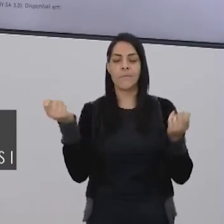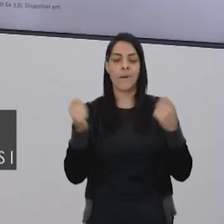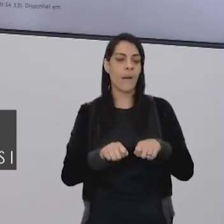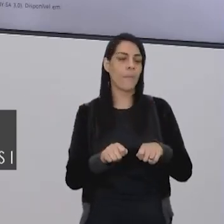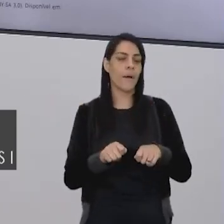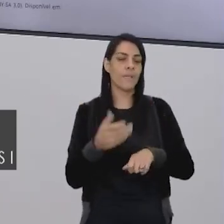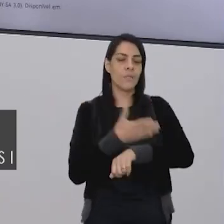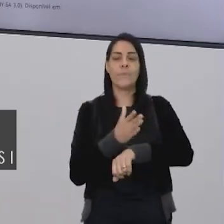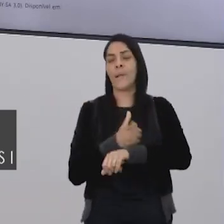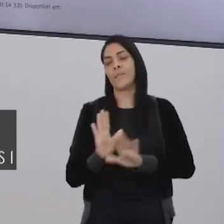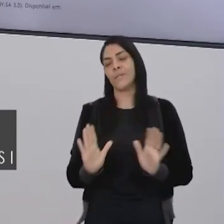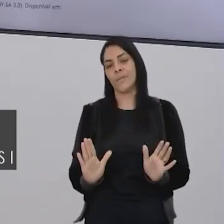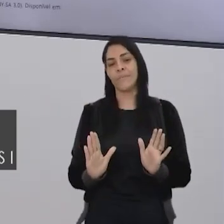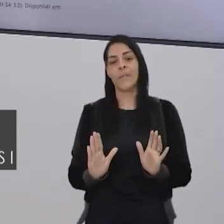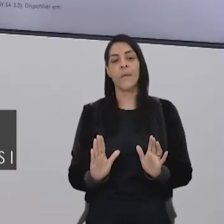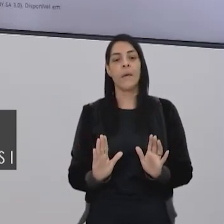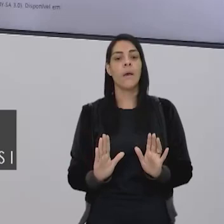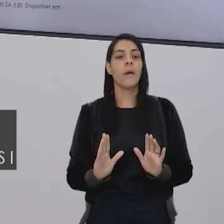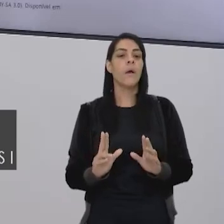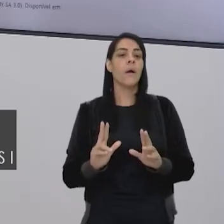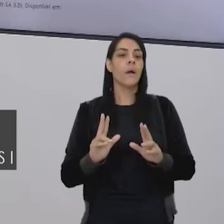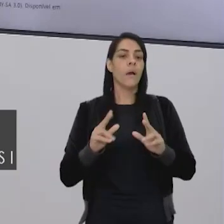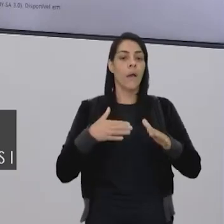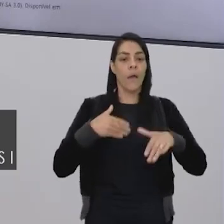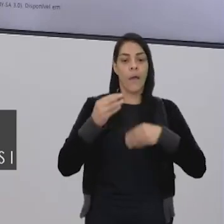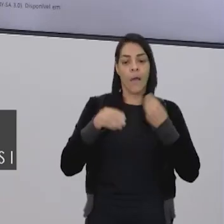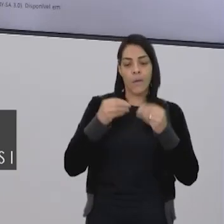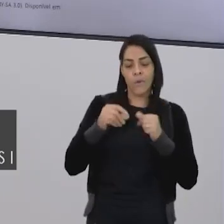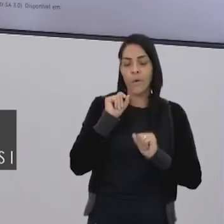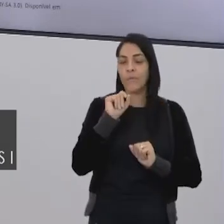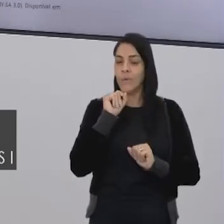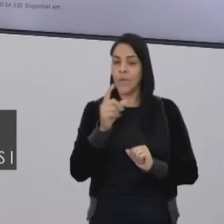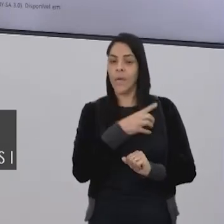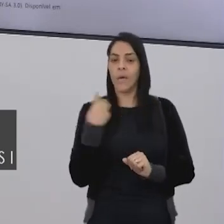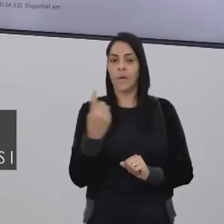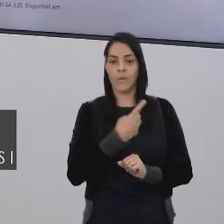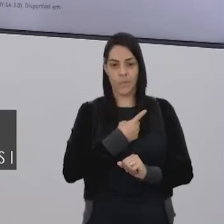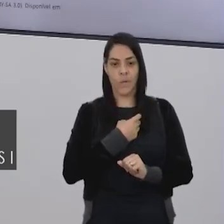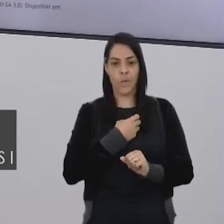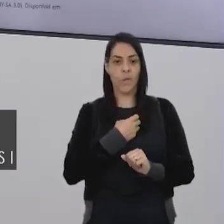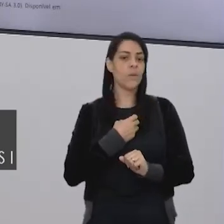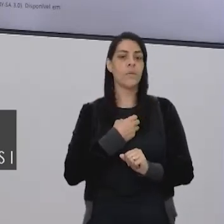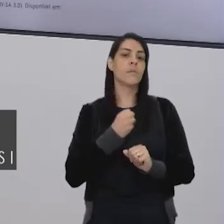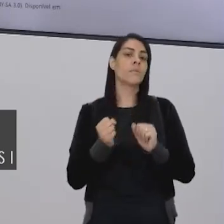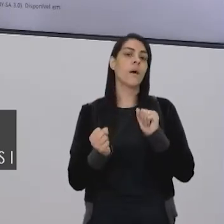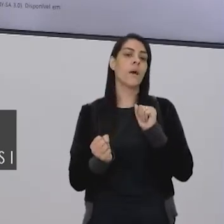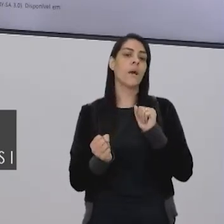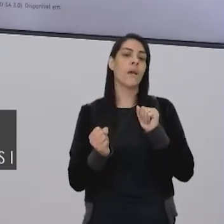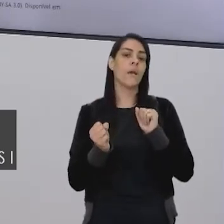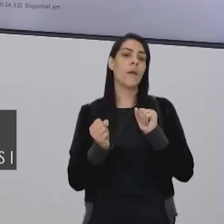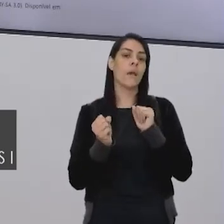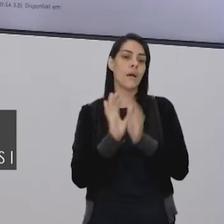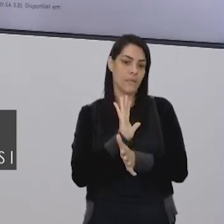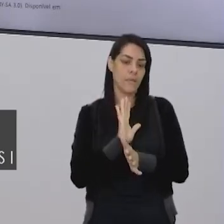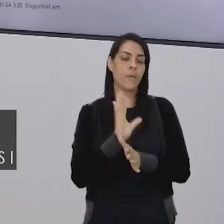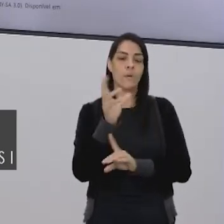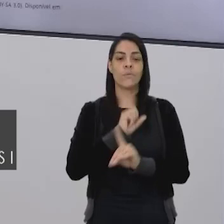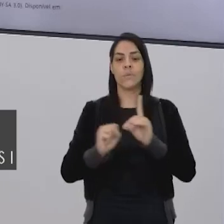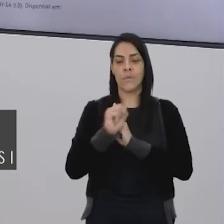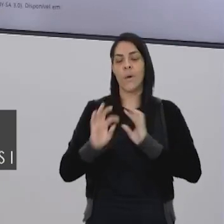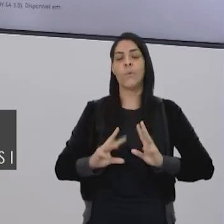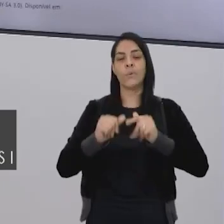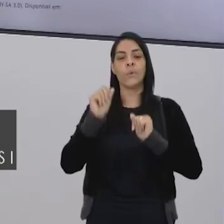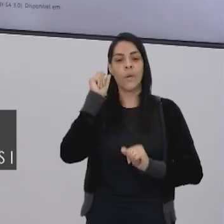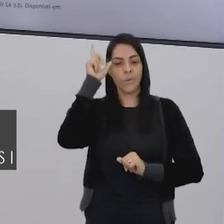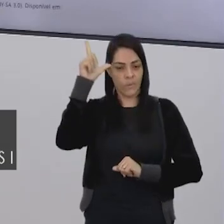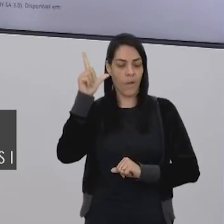colocada em prática. Então, ela envolve a questão da nossa ação social. Toda a cultura, ela é feita pelos